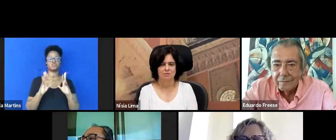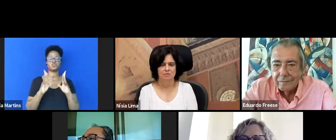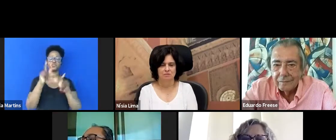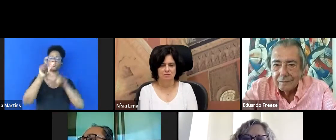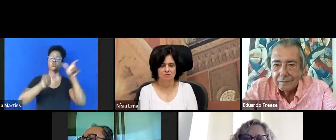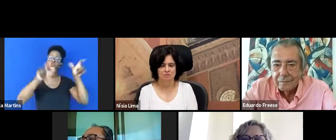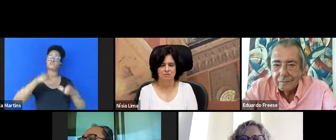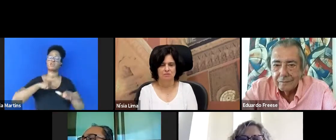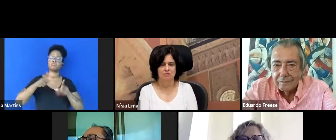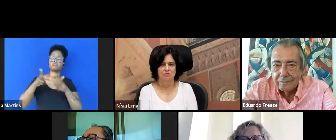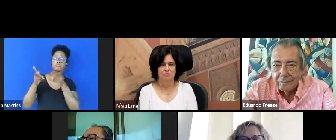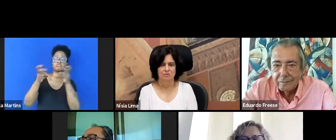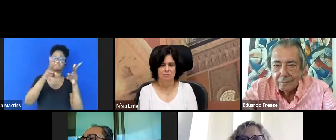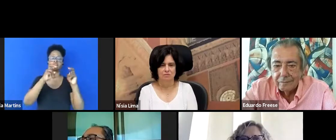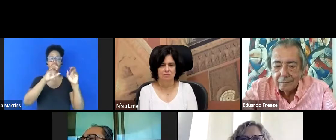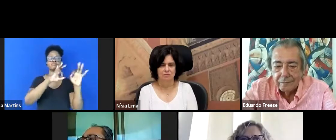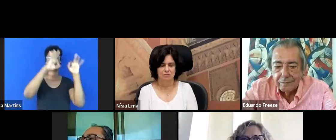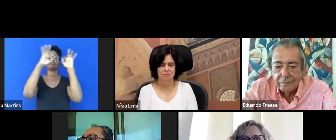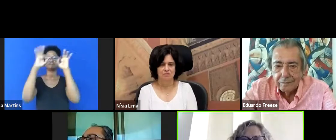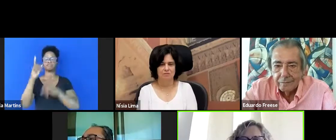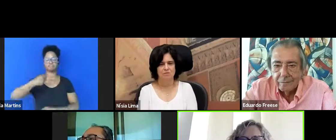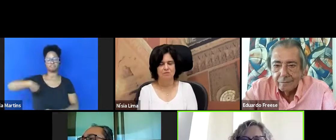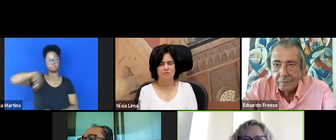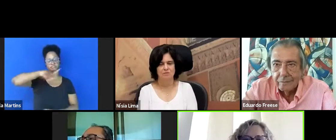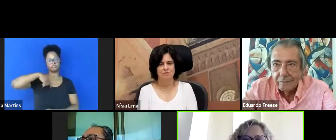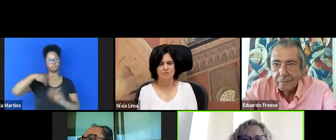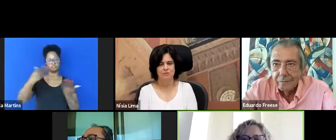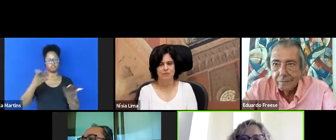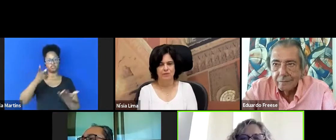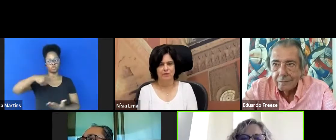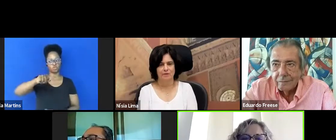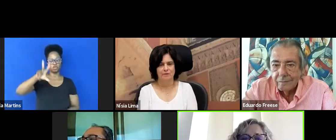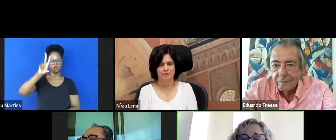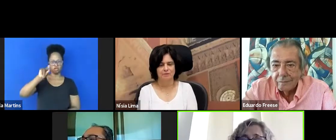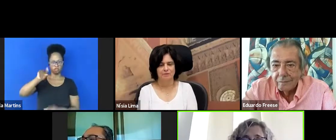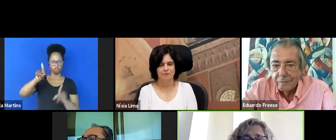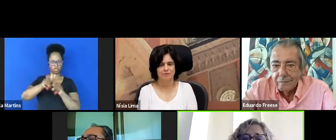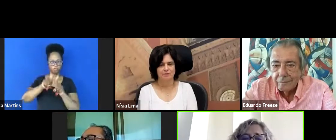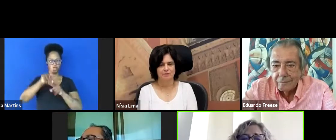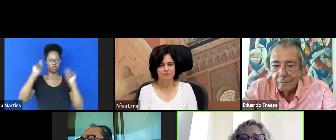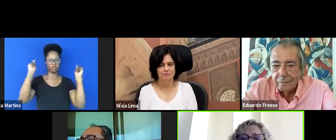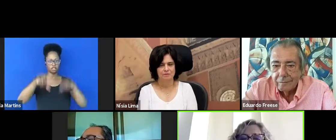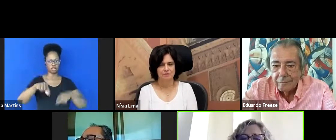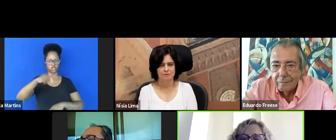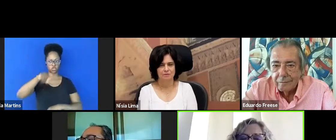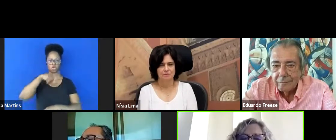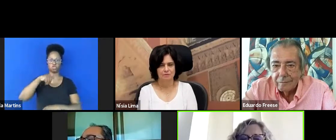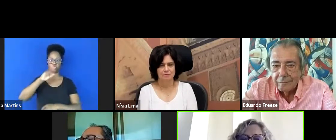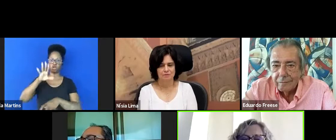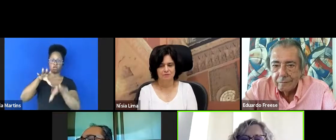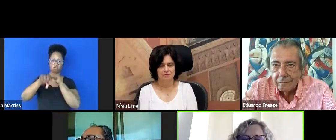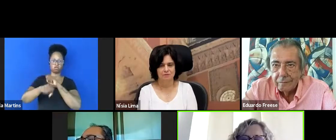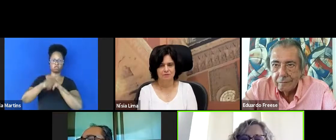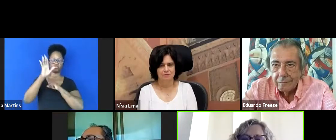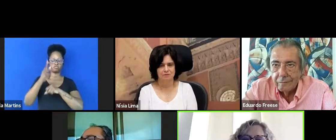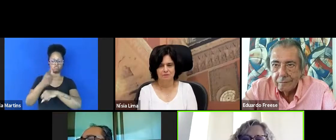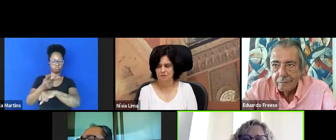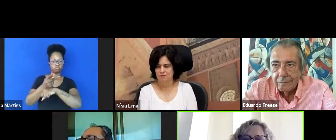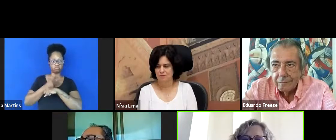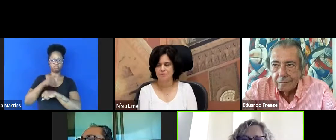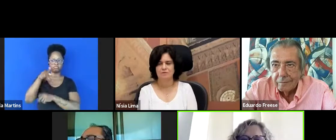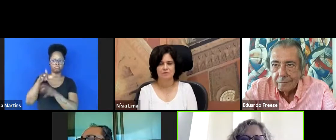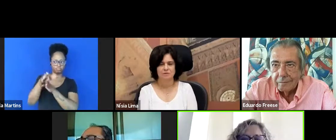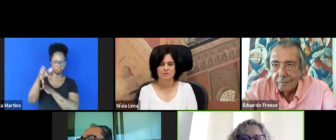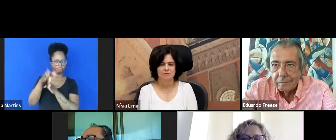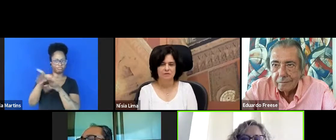nos ouvindo, aos nossos alunos que foram, e nossos egressos, né, que foram premiados, e seus orientadores